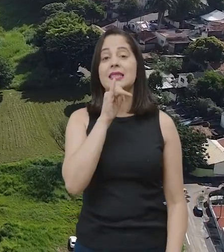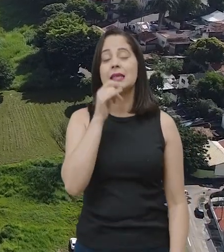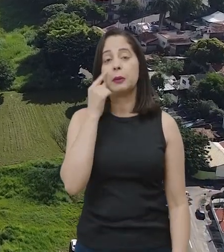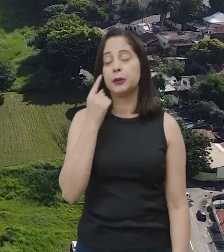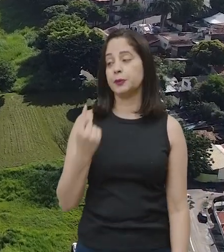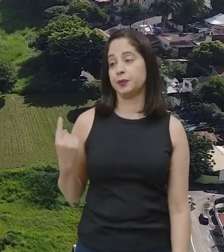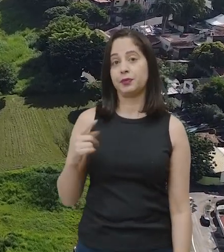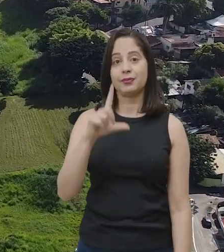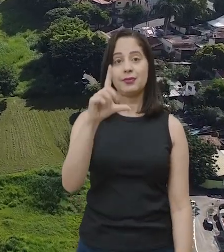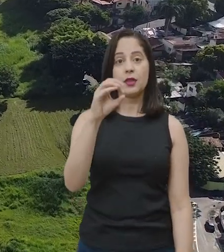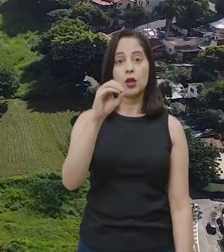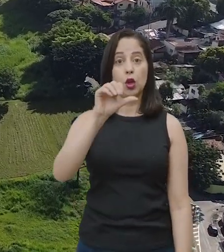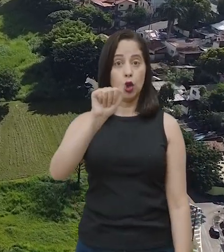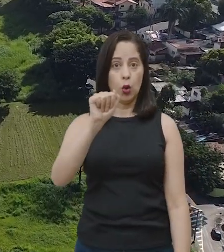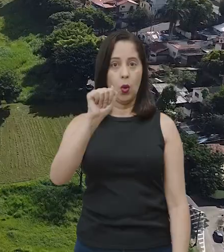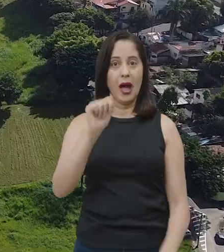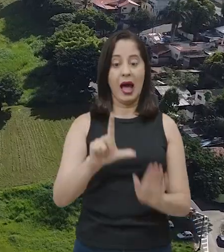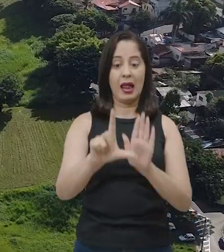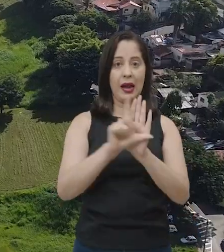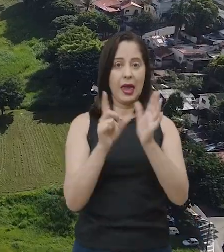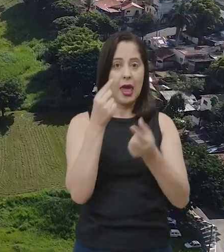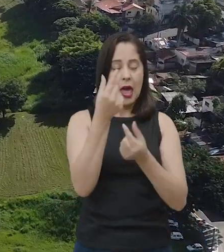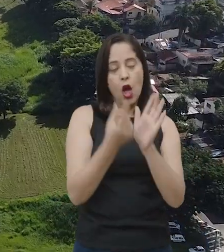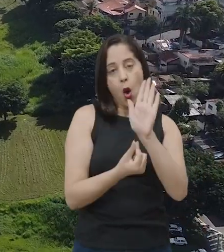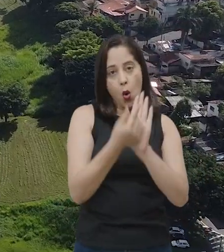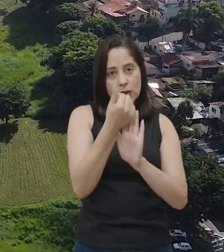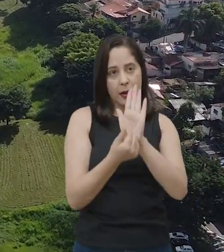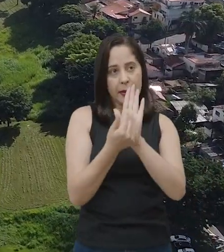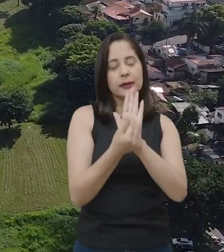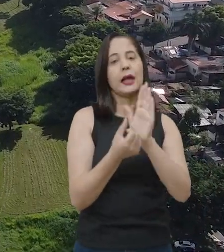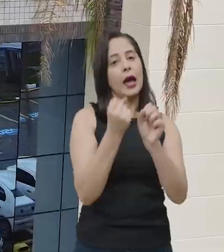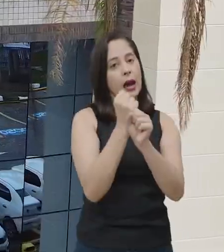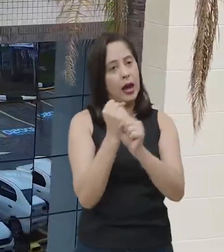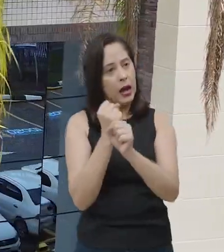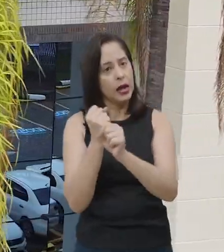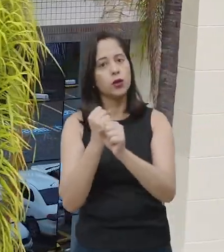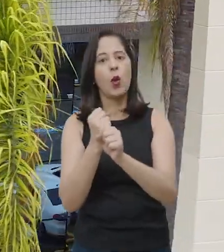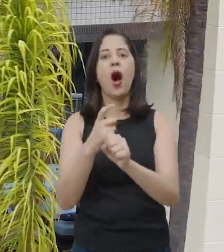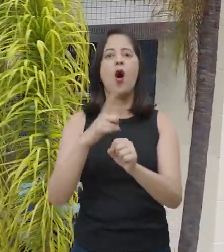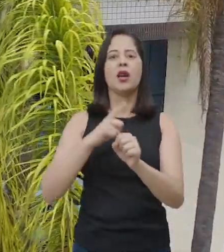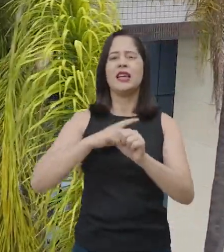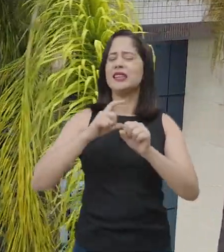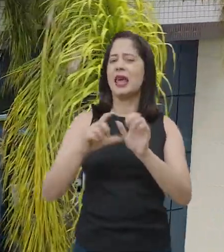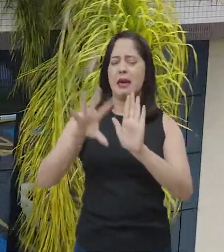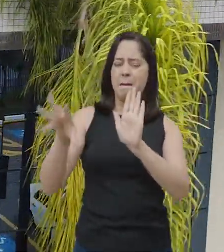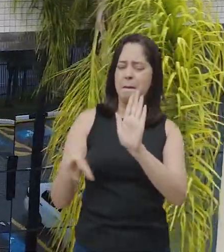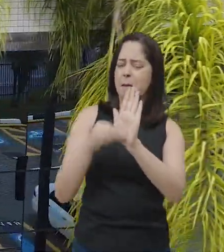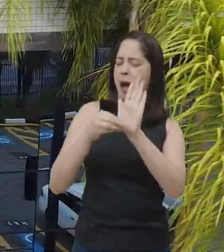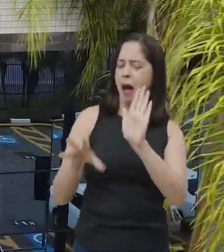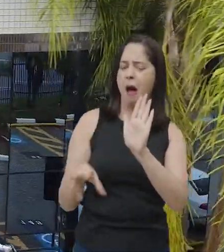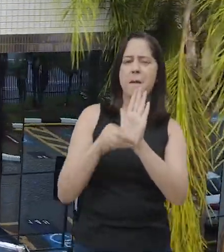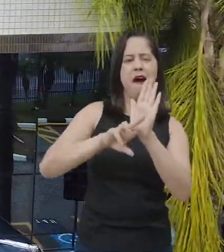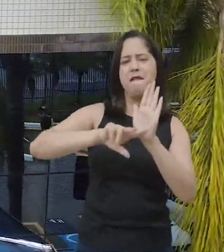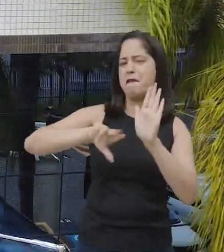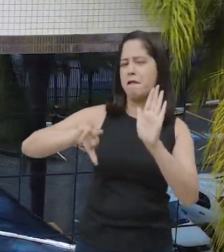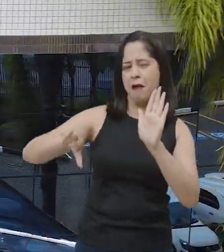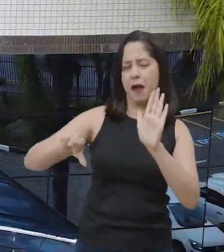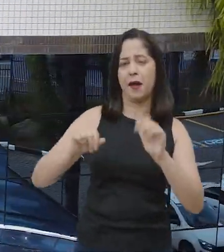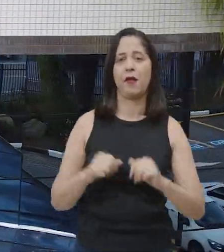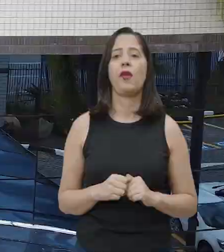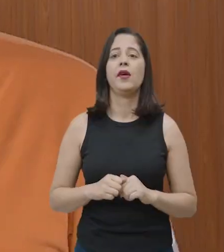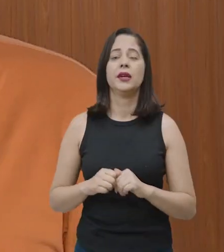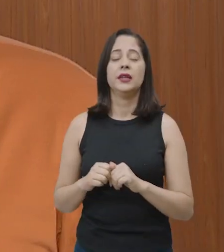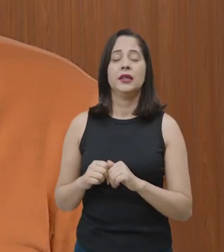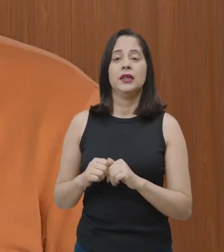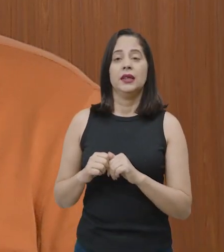muito comum é a própria LOA, a Lei Orçamentária Anual, que recebe várias propostas de emenda até a